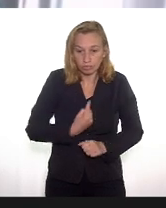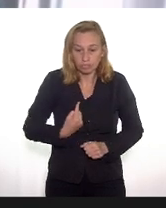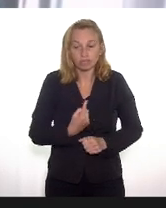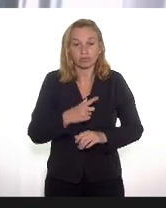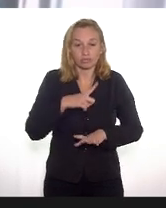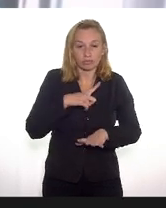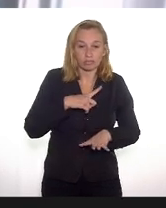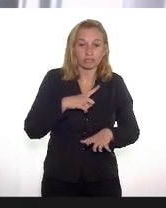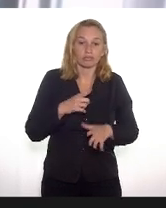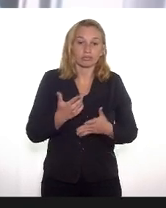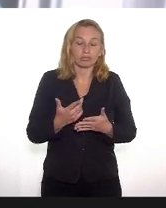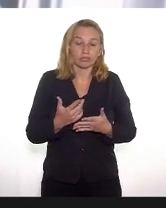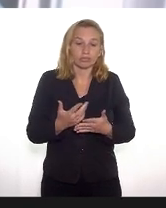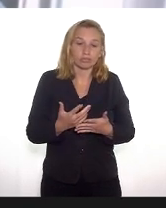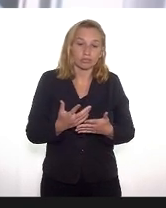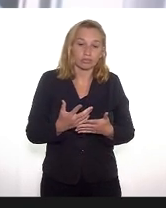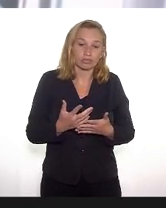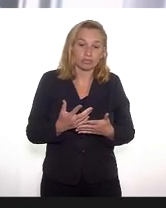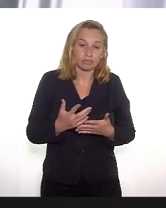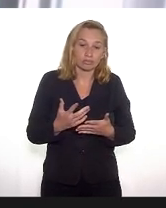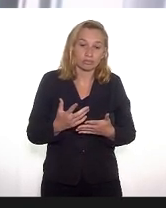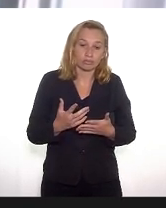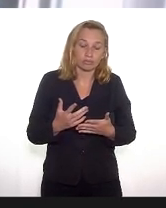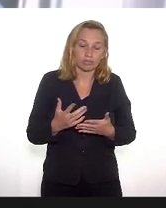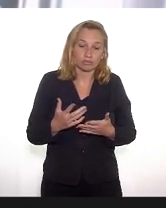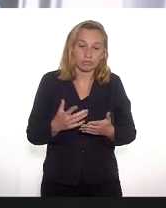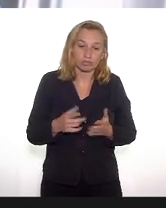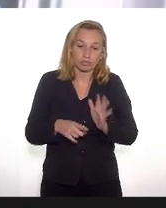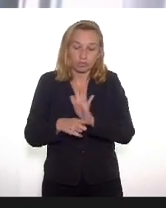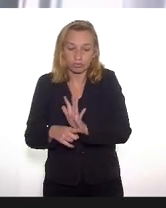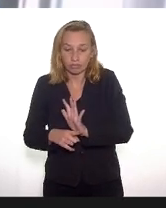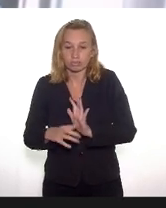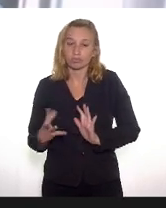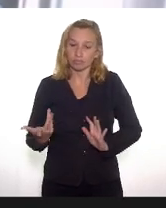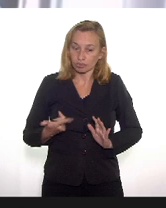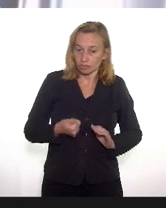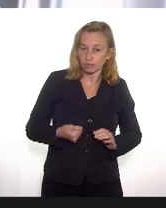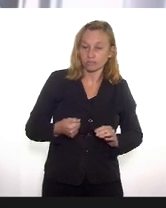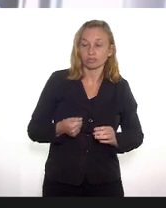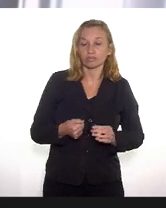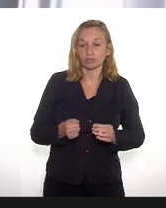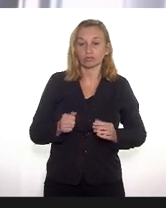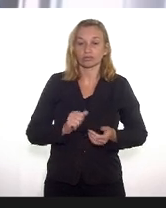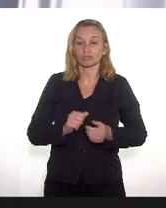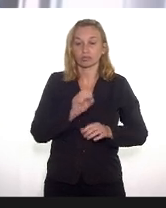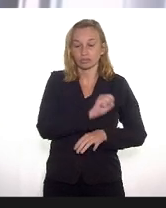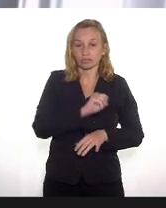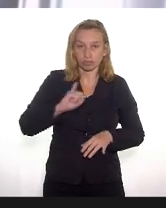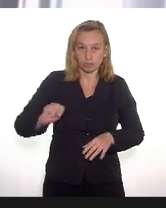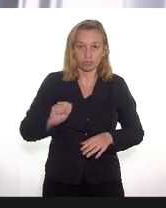gente tenha um tratamento à altura do lugar acadêmico central que os tutores representam